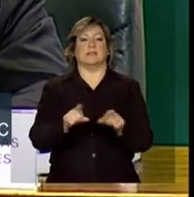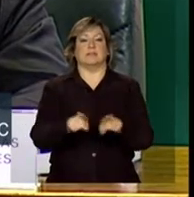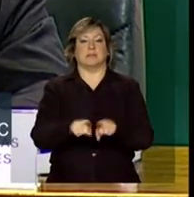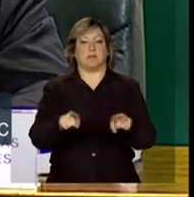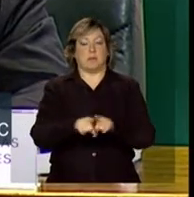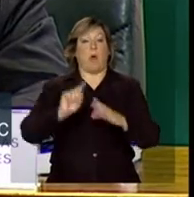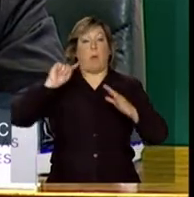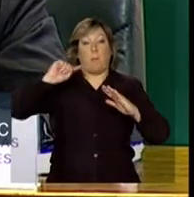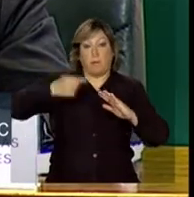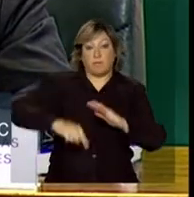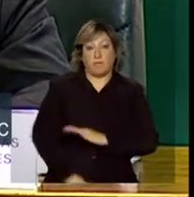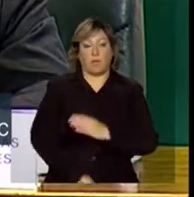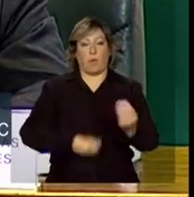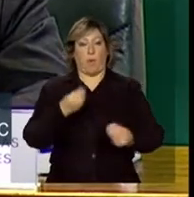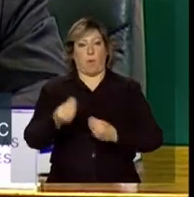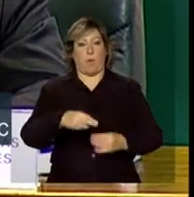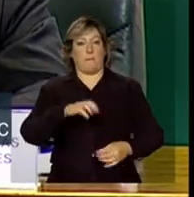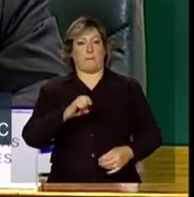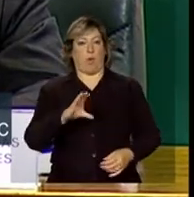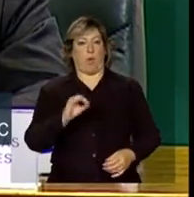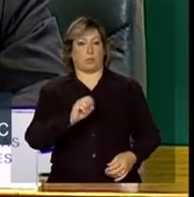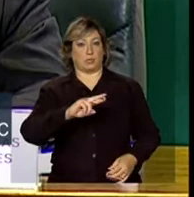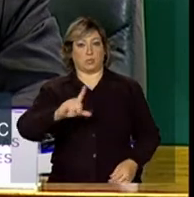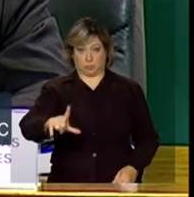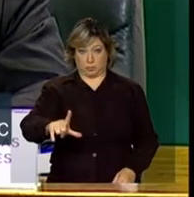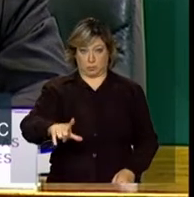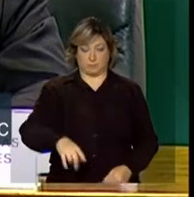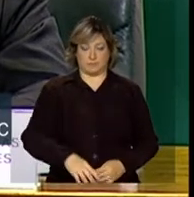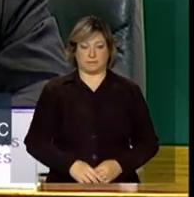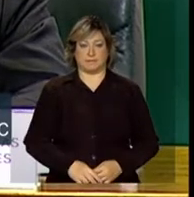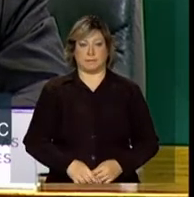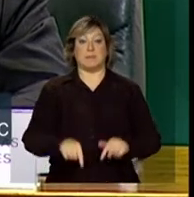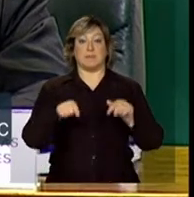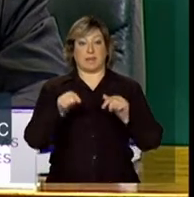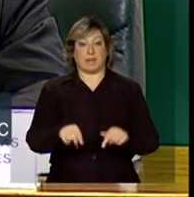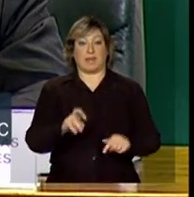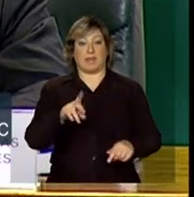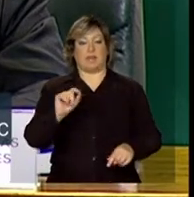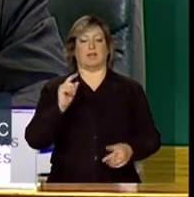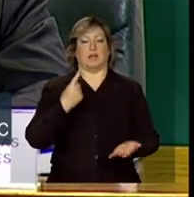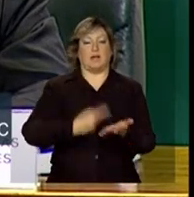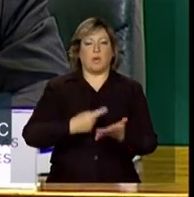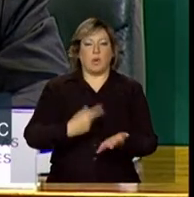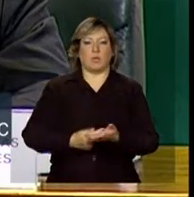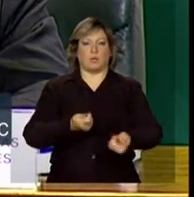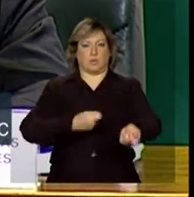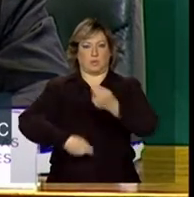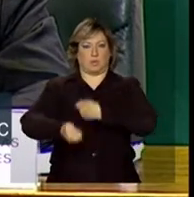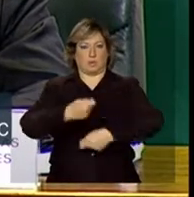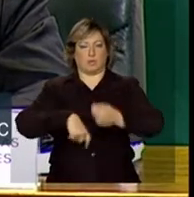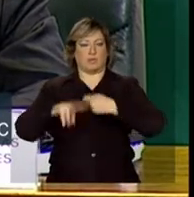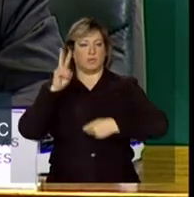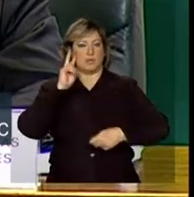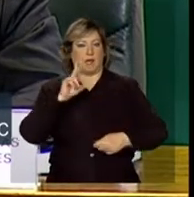e ao aprofundamento do Mercosul a rede de acordo com os comerciais negociados